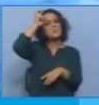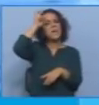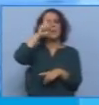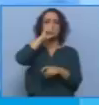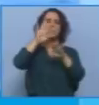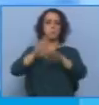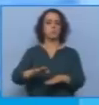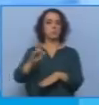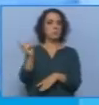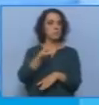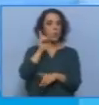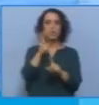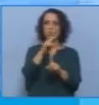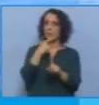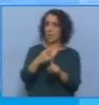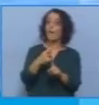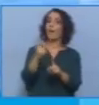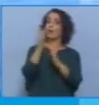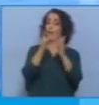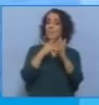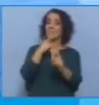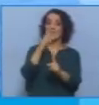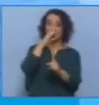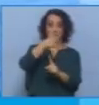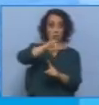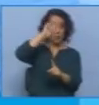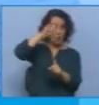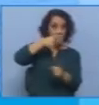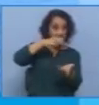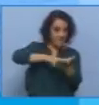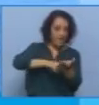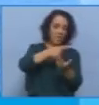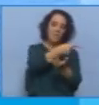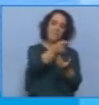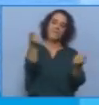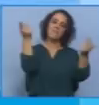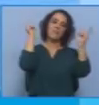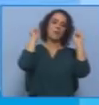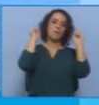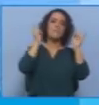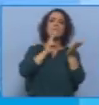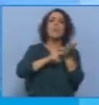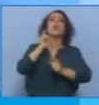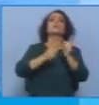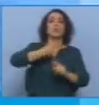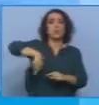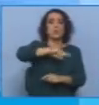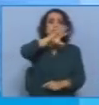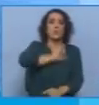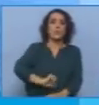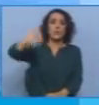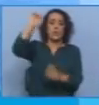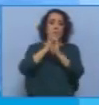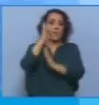é. Jesus vai dizer, se vocês conhecerem a verdade, serão livres. Qual é a verdade? A verdade é que nós somos filhos de Deus. A verdade é que Deus nos